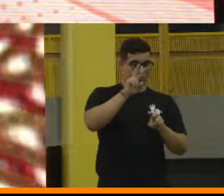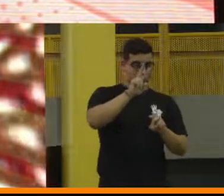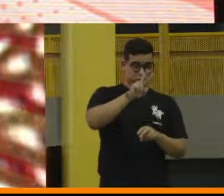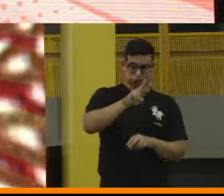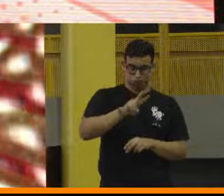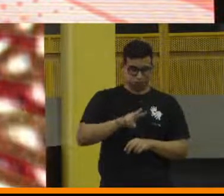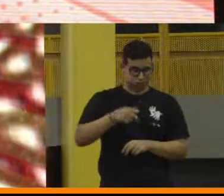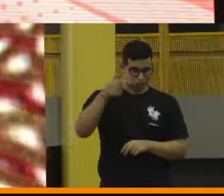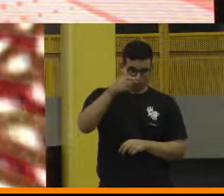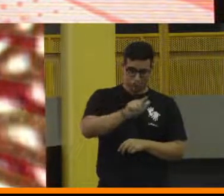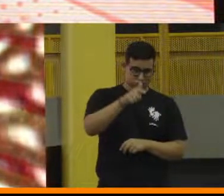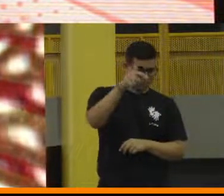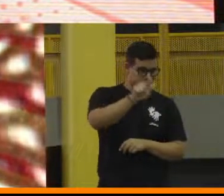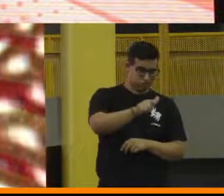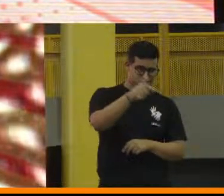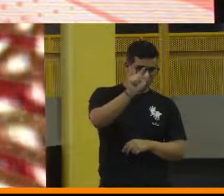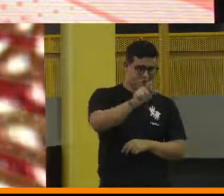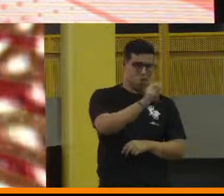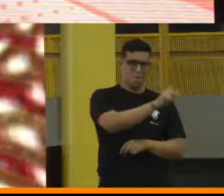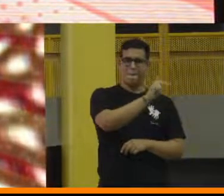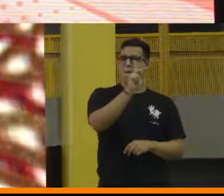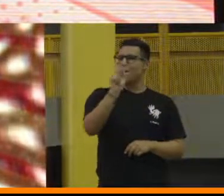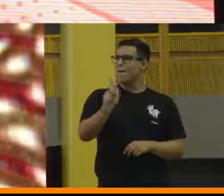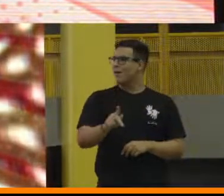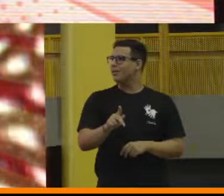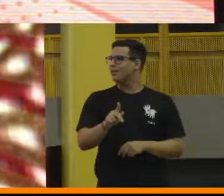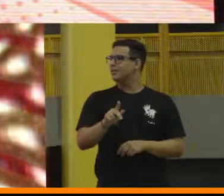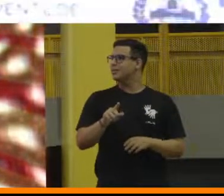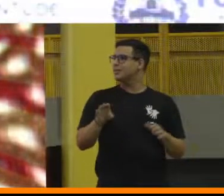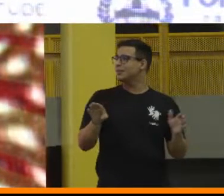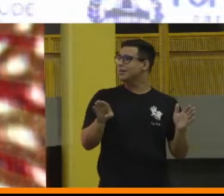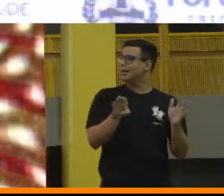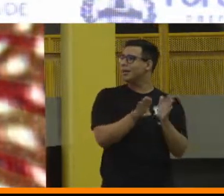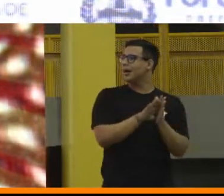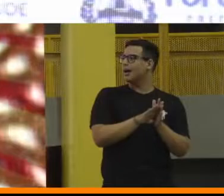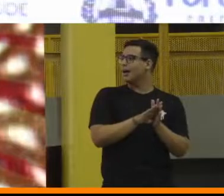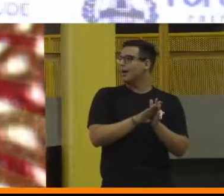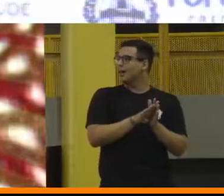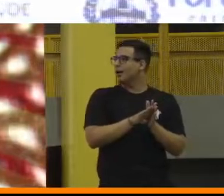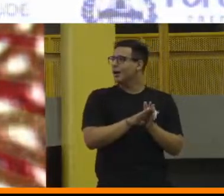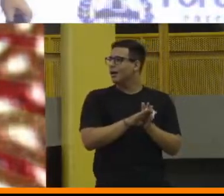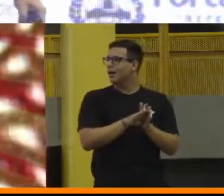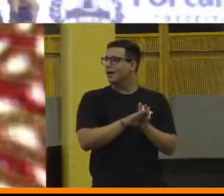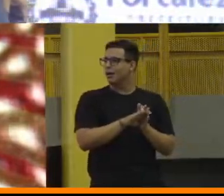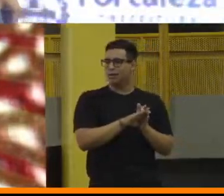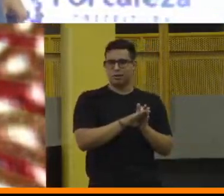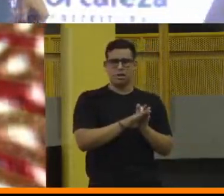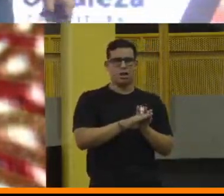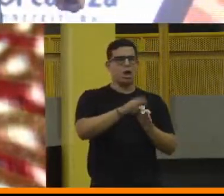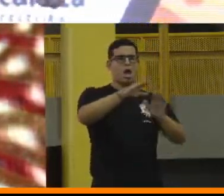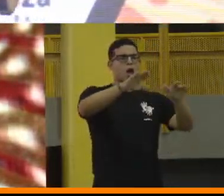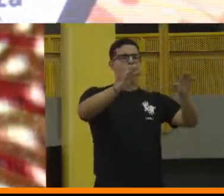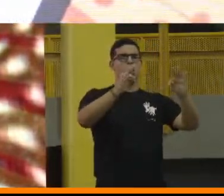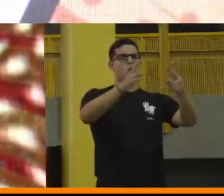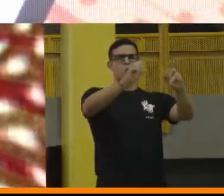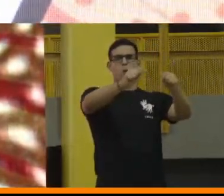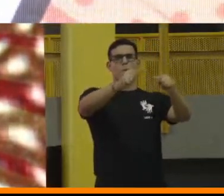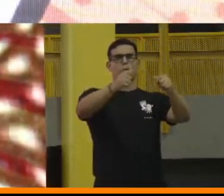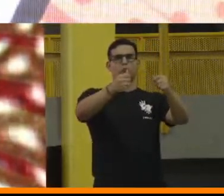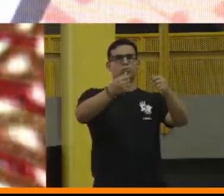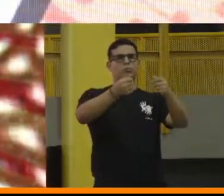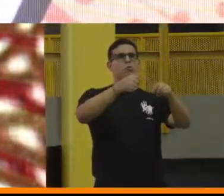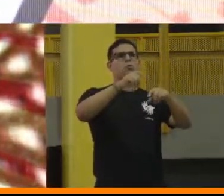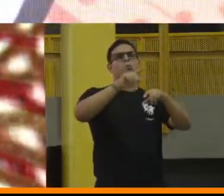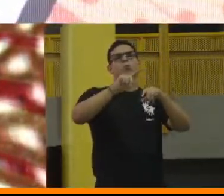Aí a professora, o professor chega à sala e fala: ei, todo mundo aí pode guardar o material que a gente vai começar a